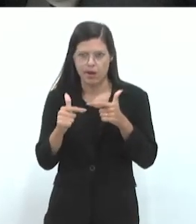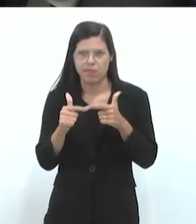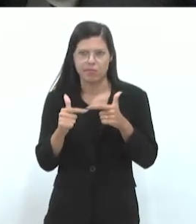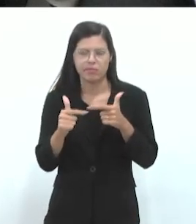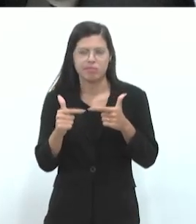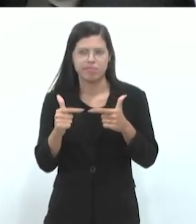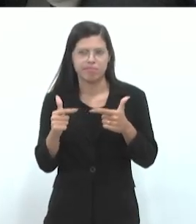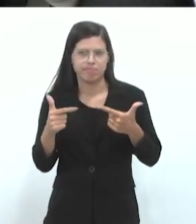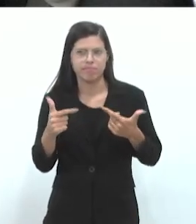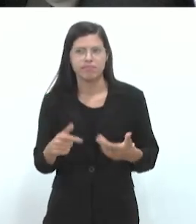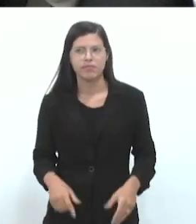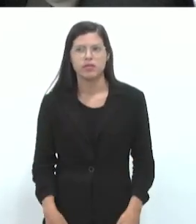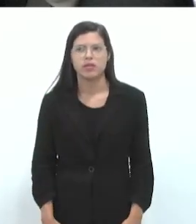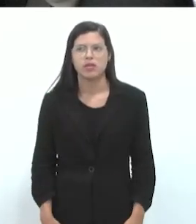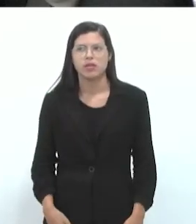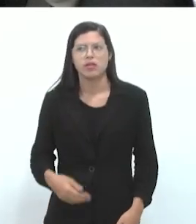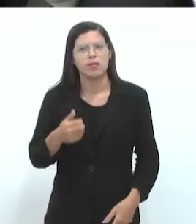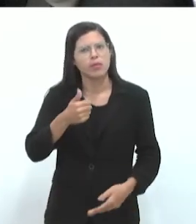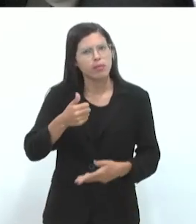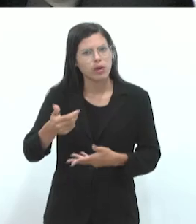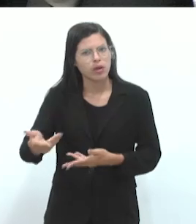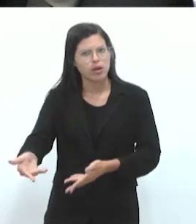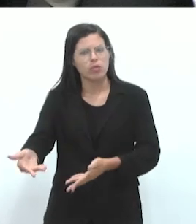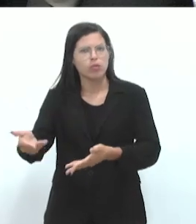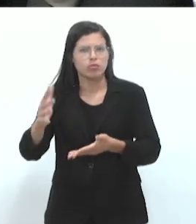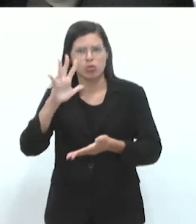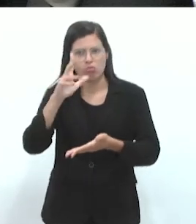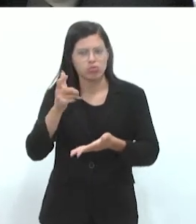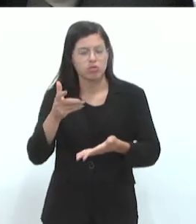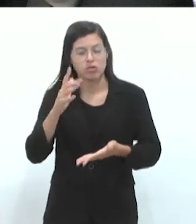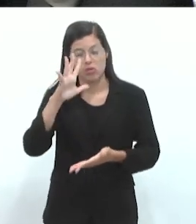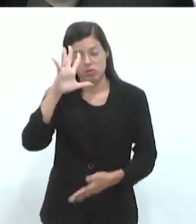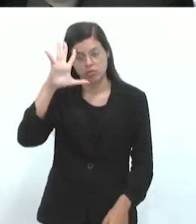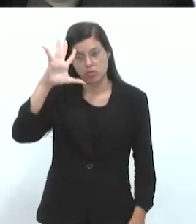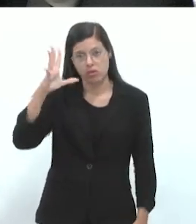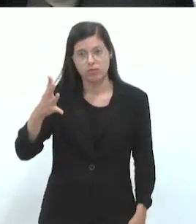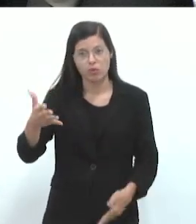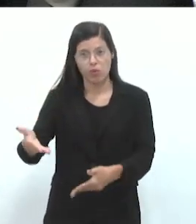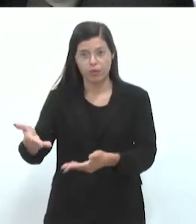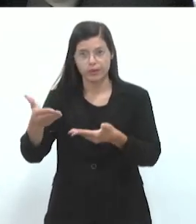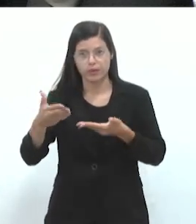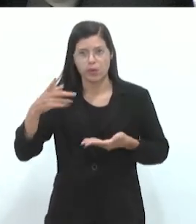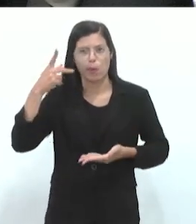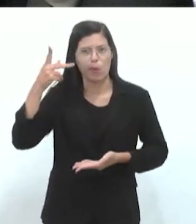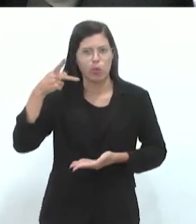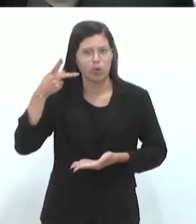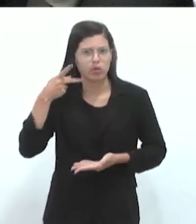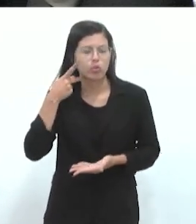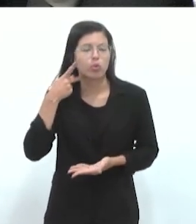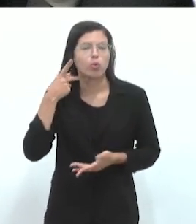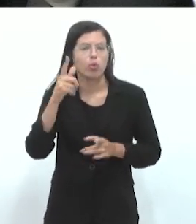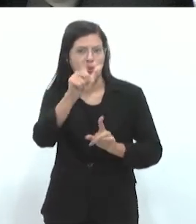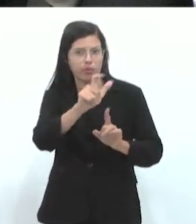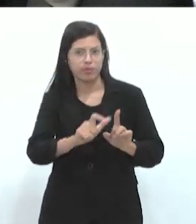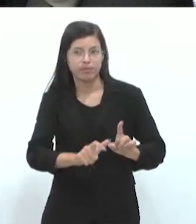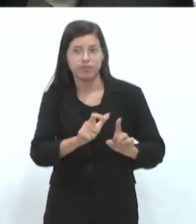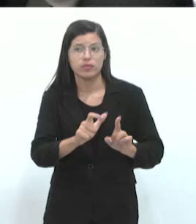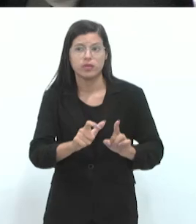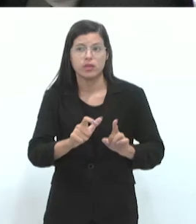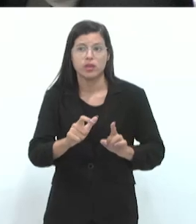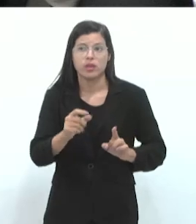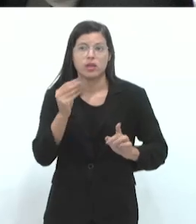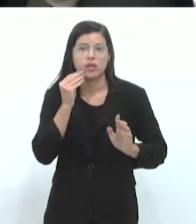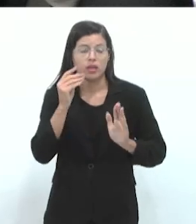Primeiro, convidar aqui o procurador. E segundo, né, eu acho que a gente tem que caminhar no sentido de suspender essa